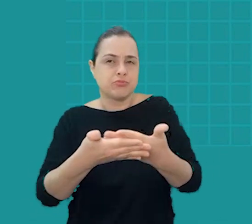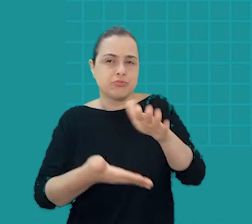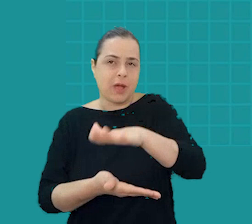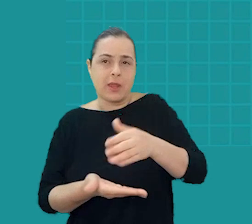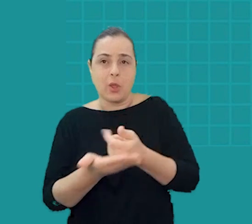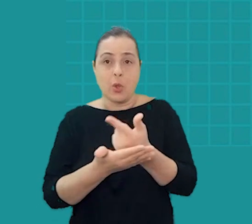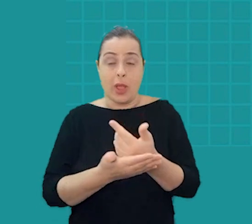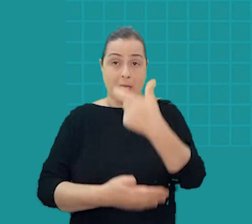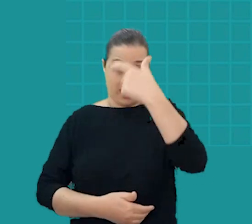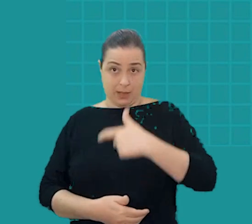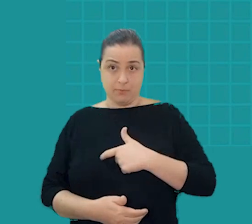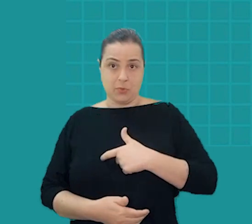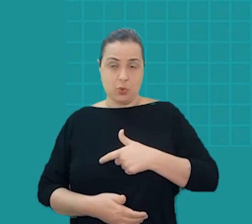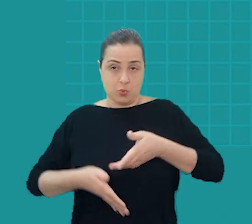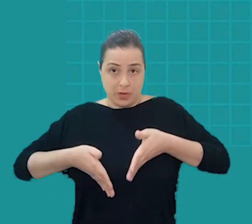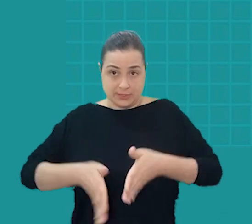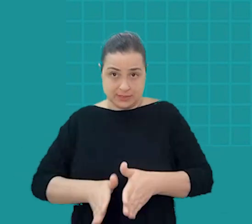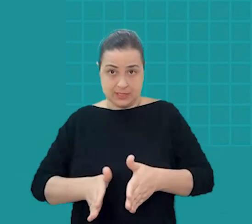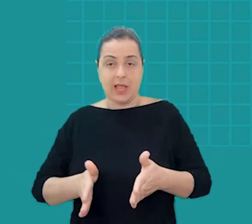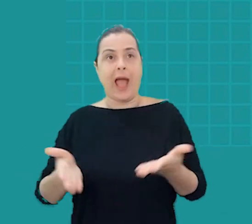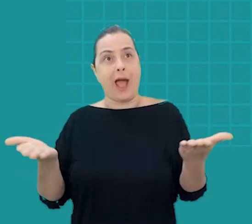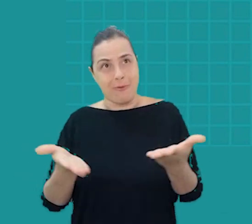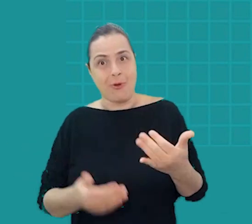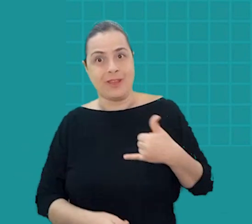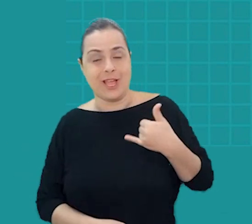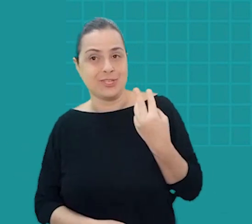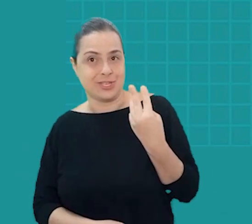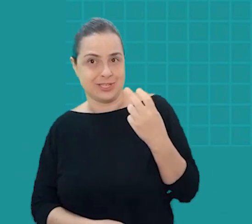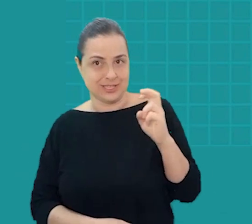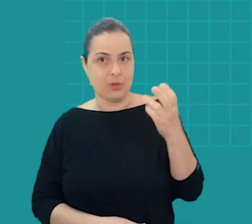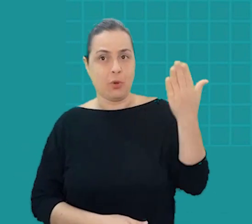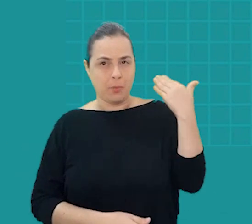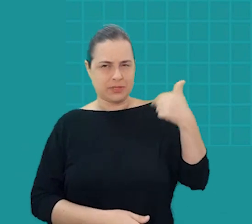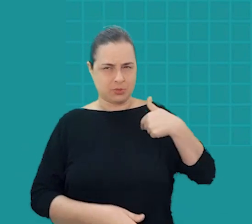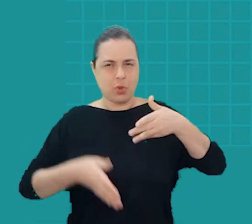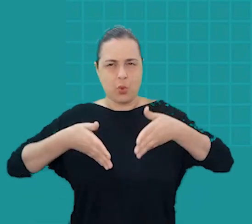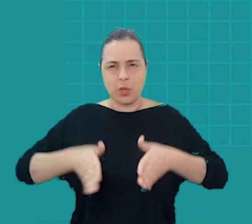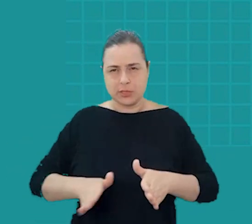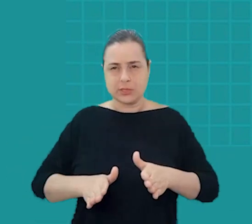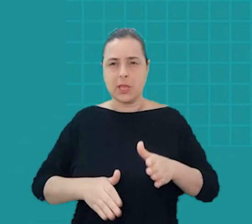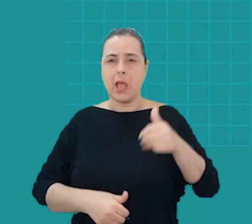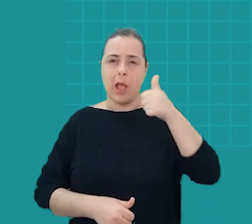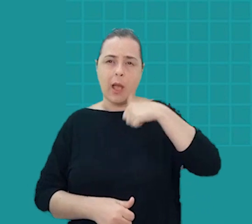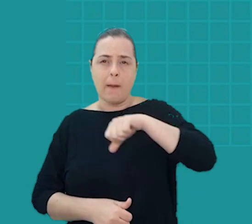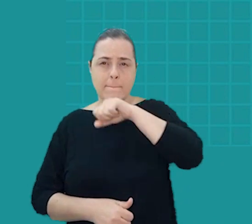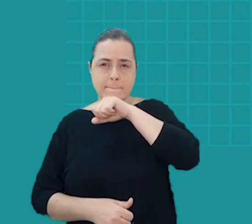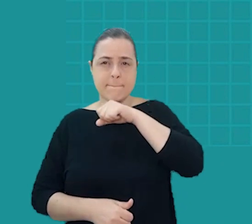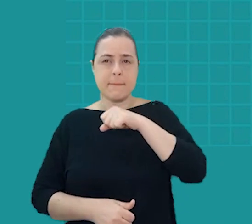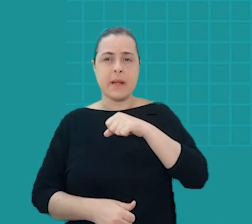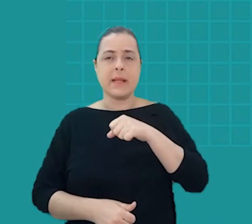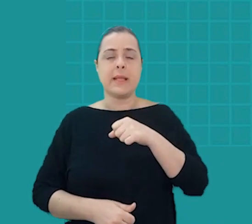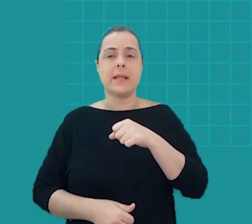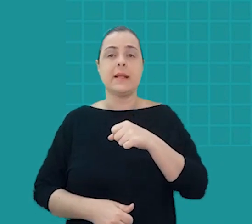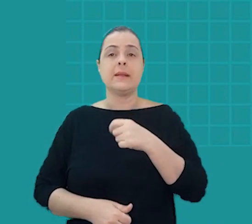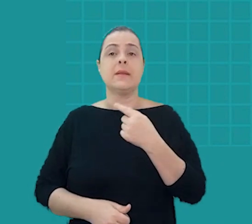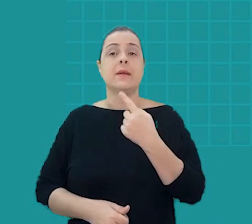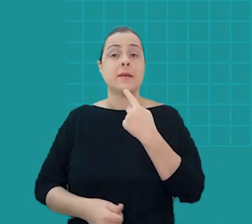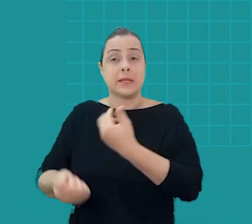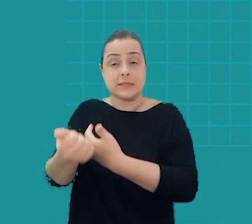com 35 anos. Quando eu nasci, minha mãe teve incompatibilidade sanguínea, então tive que fazer 80%